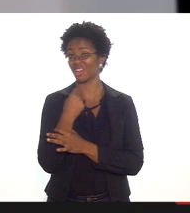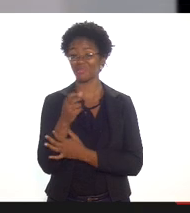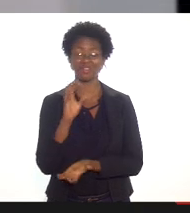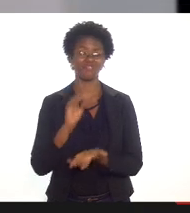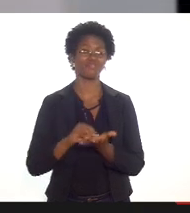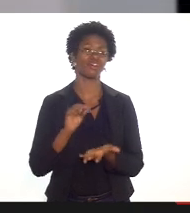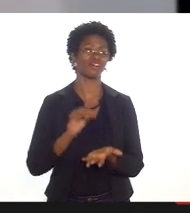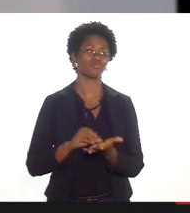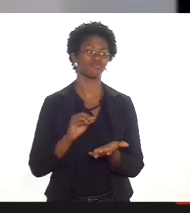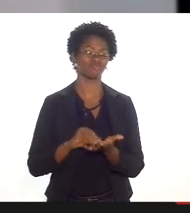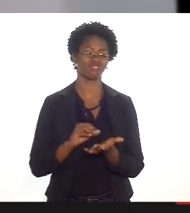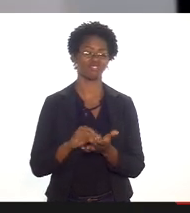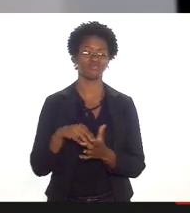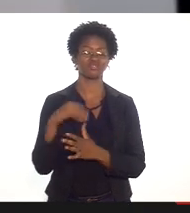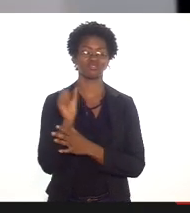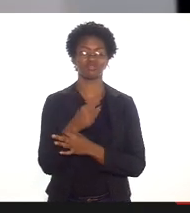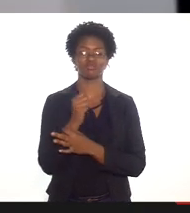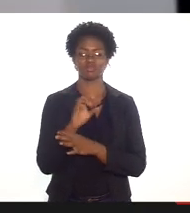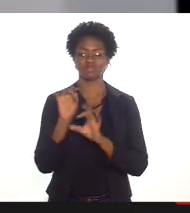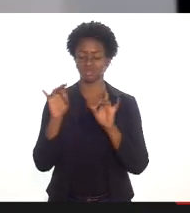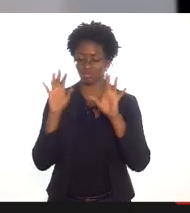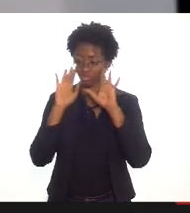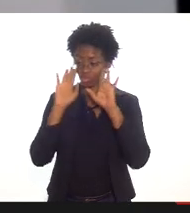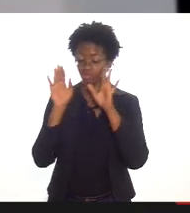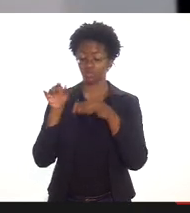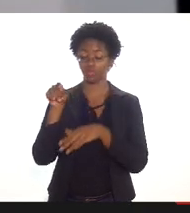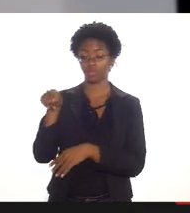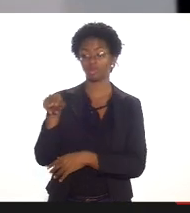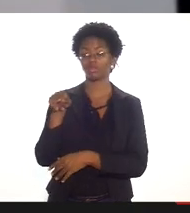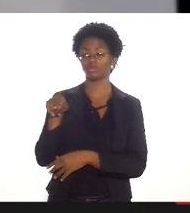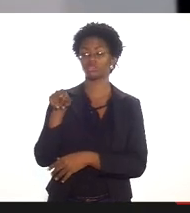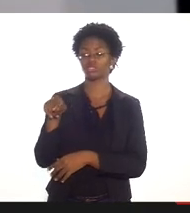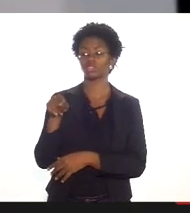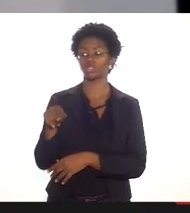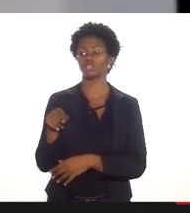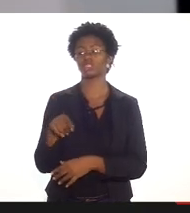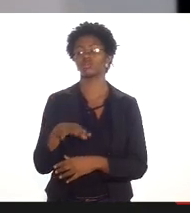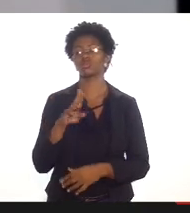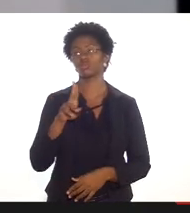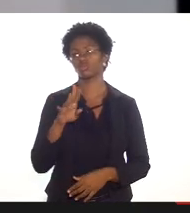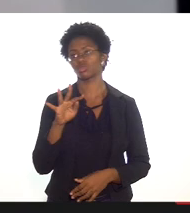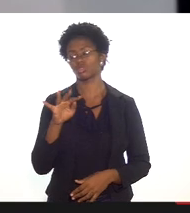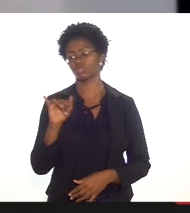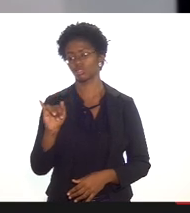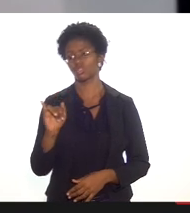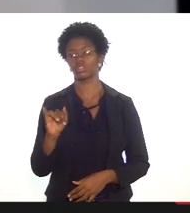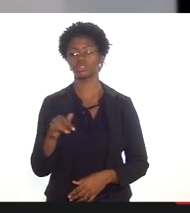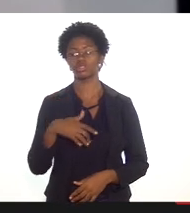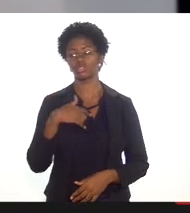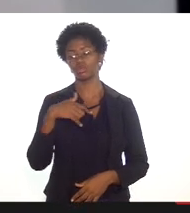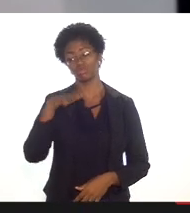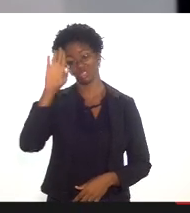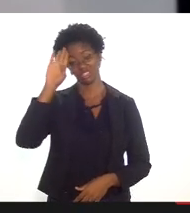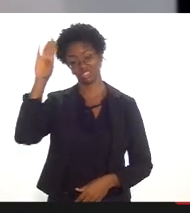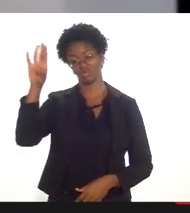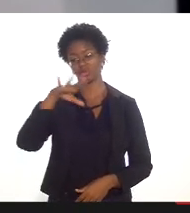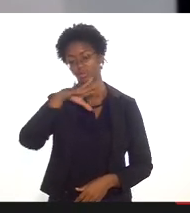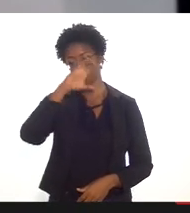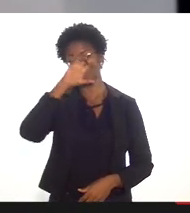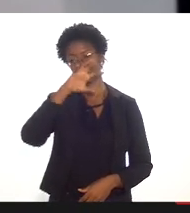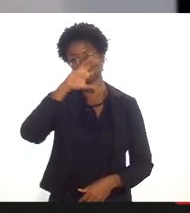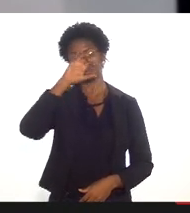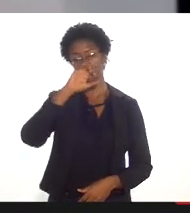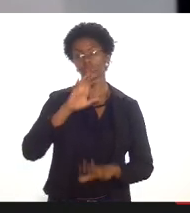os terapeutas, fisioterapeutas especializados em terapia intensiva, principalmente fisioterapia respiratória, mas